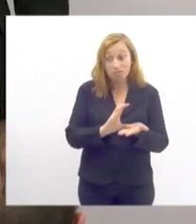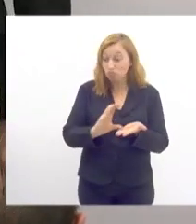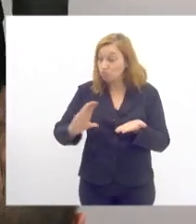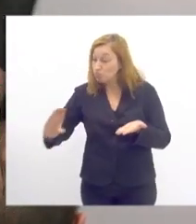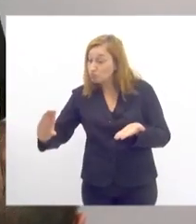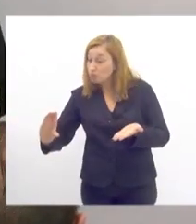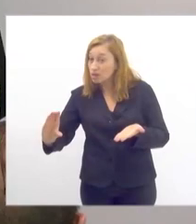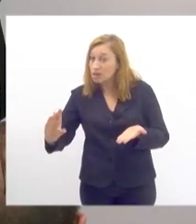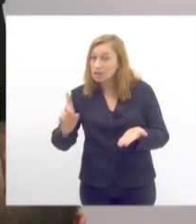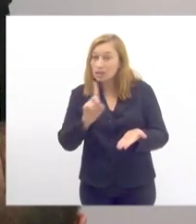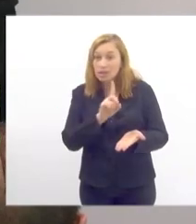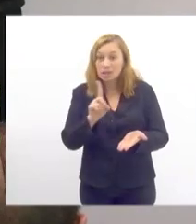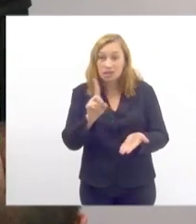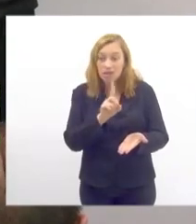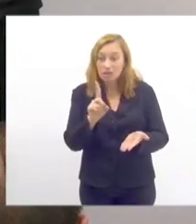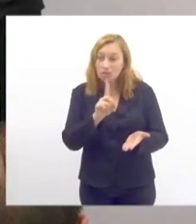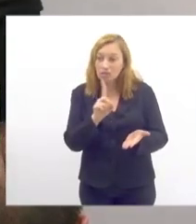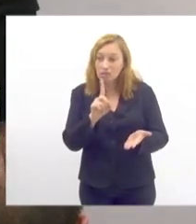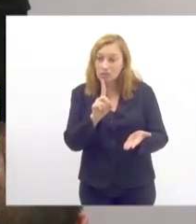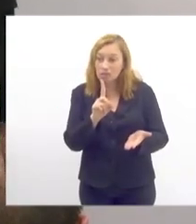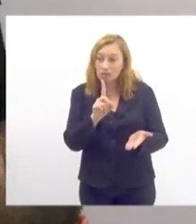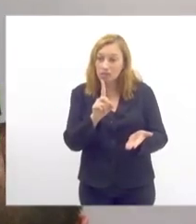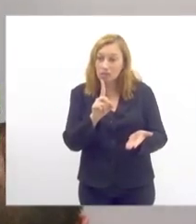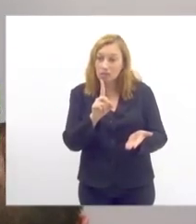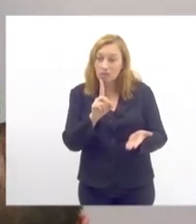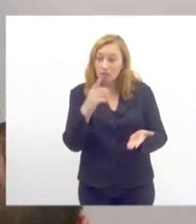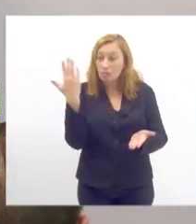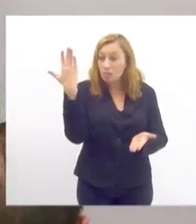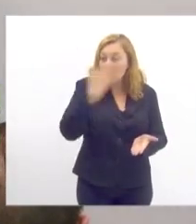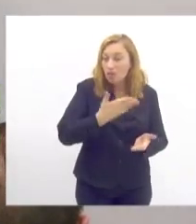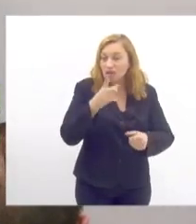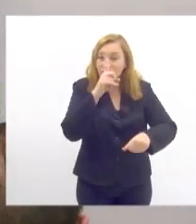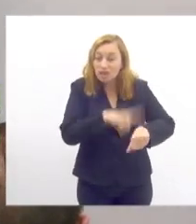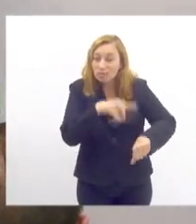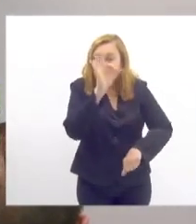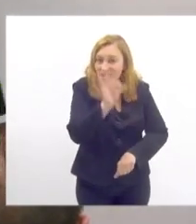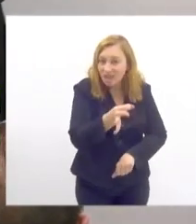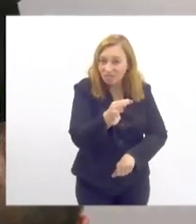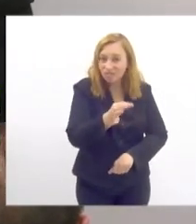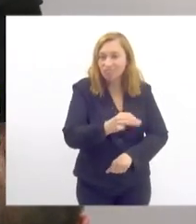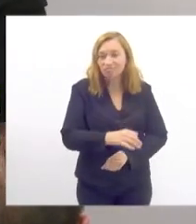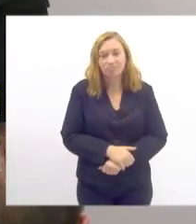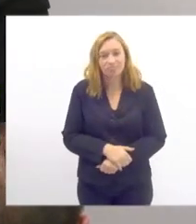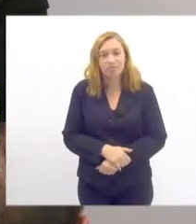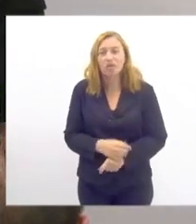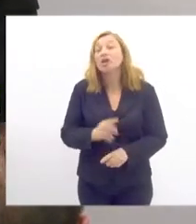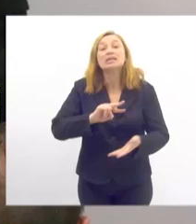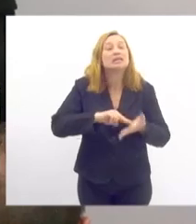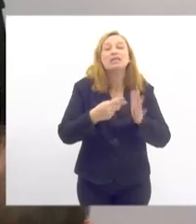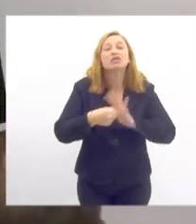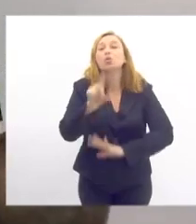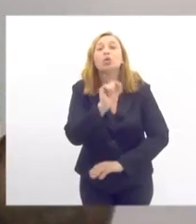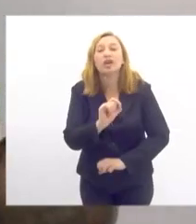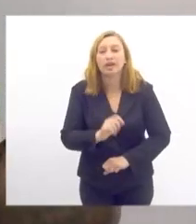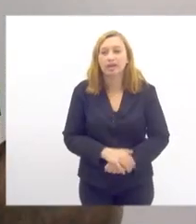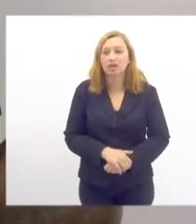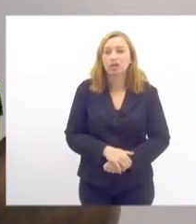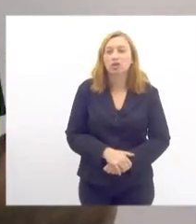que eles não são prestados conta em tempo hábil, tá? O que significa? Eu tenho